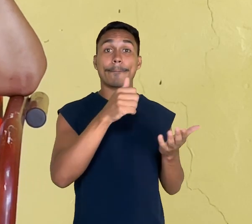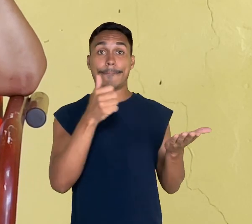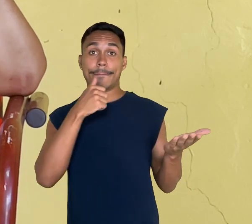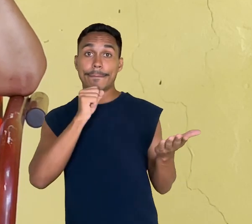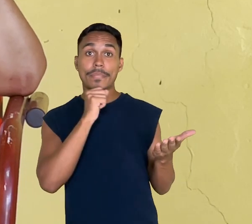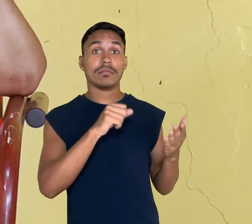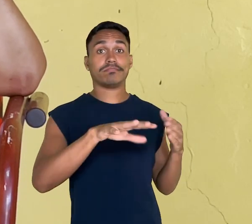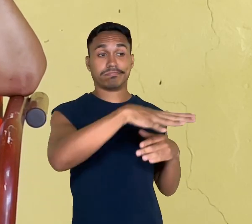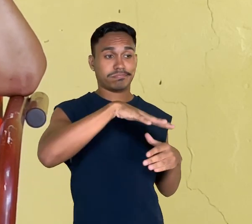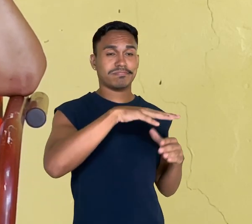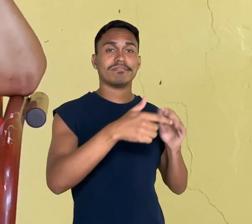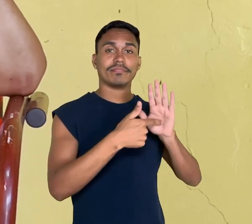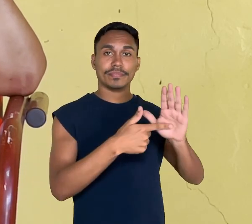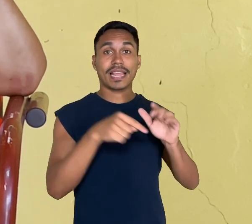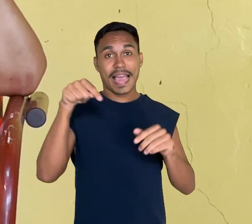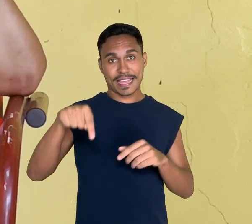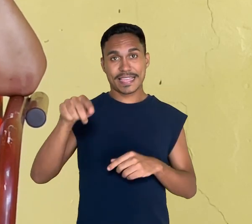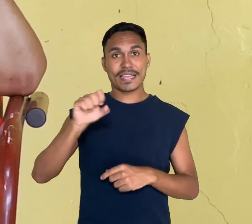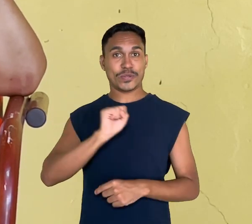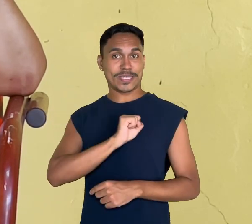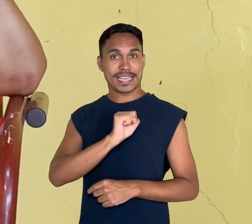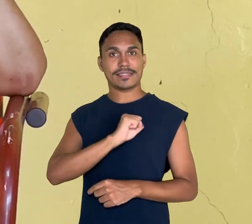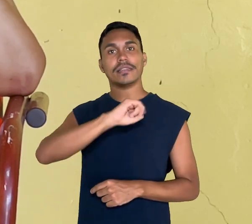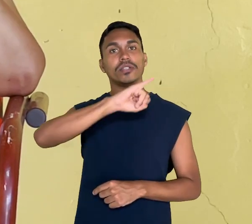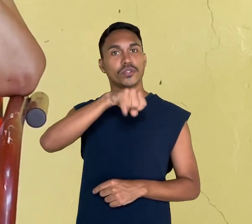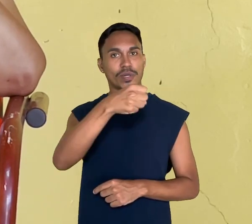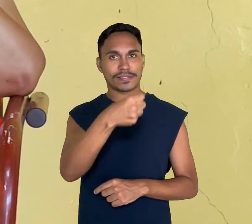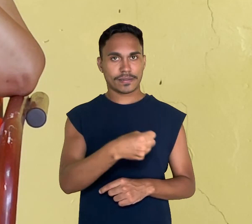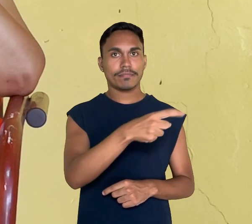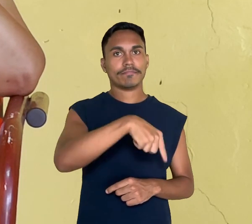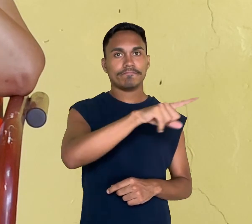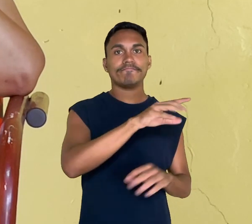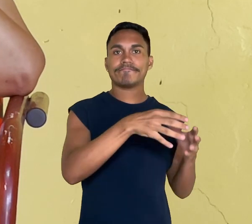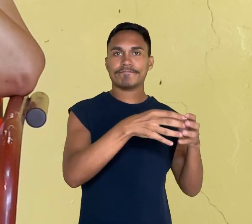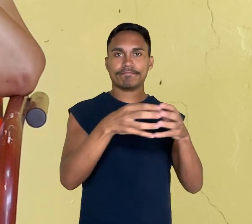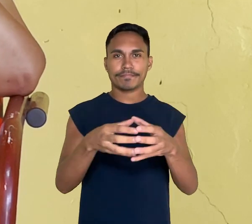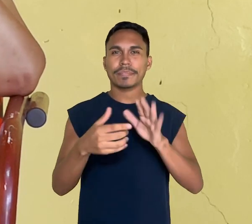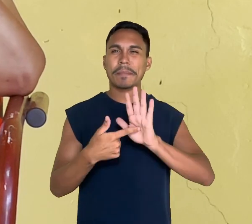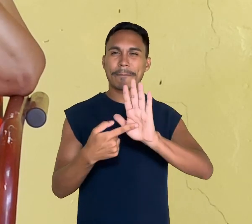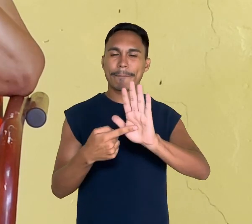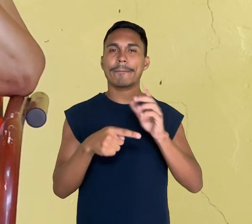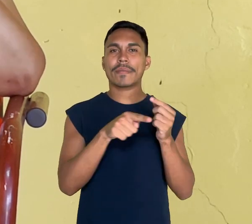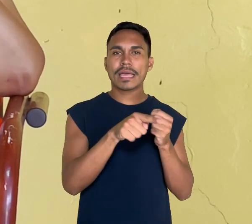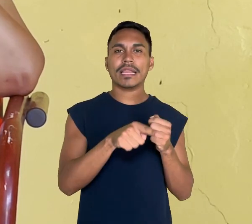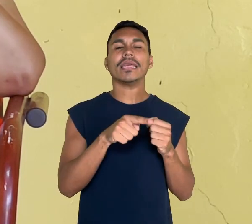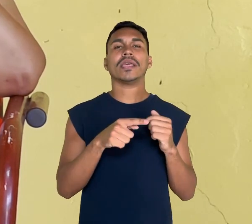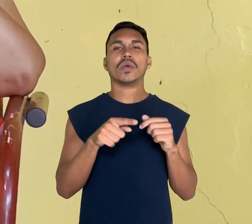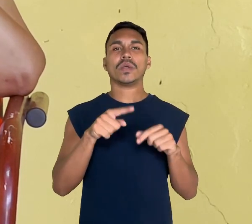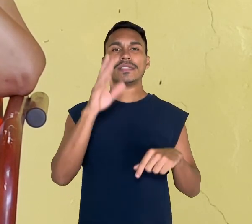aqui em Juazeiro, no Sesc. E o meu tio Expedito, que é irmão da minha mãe, que ele toca